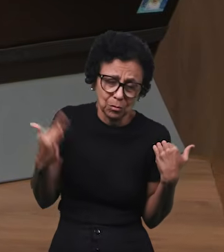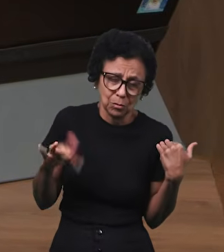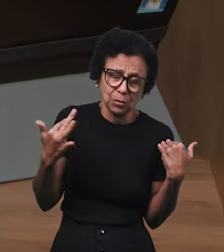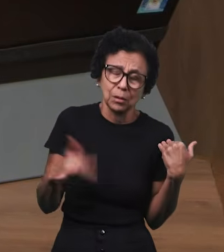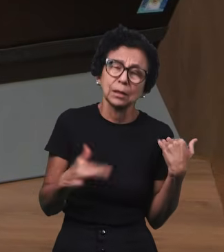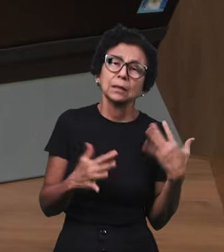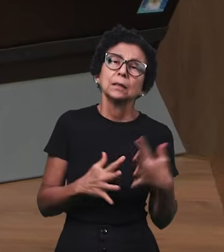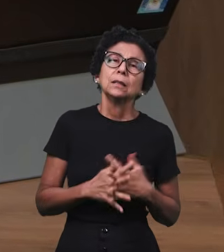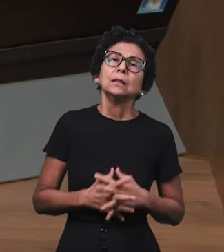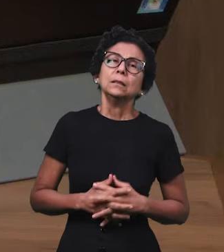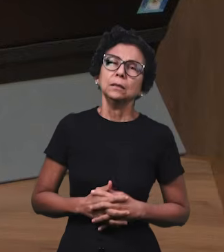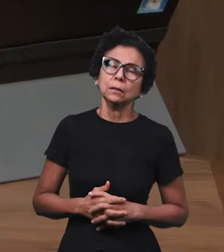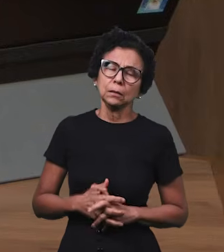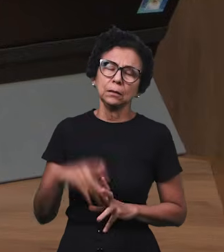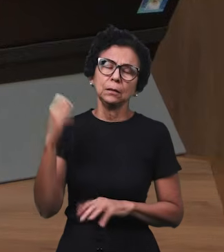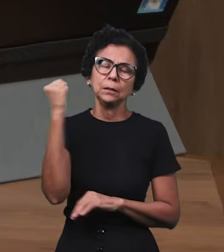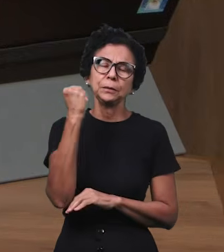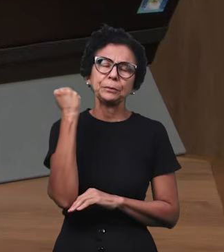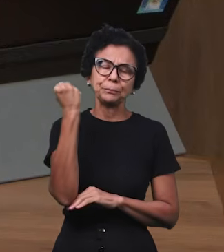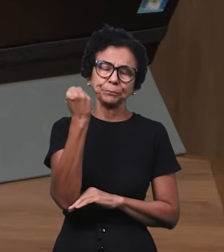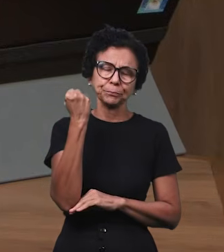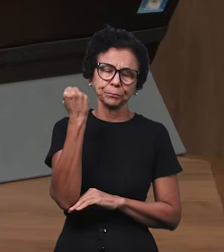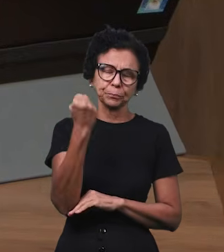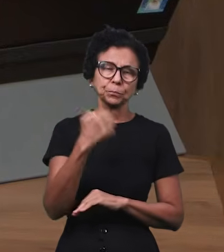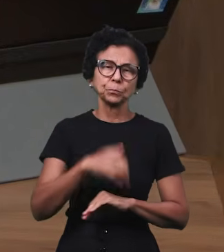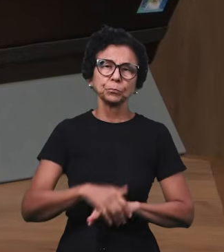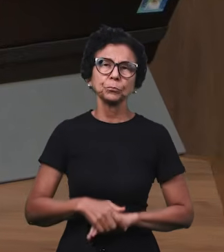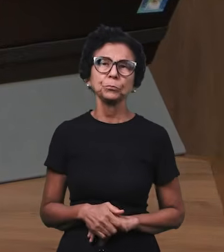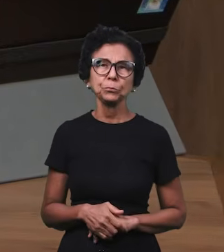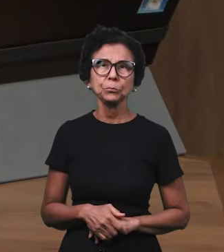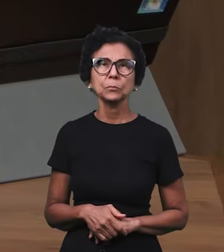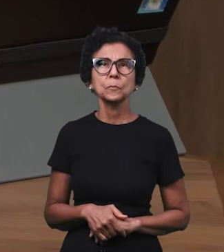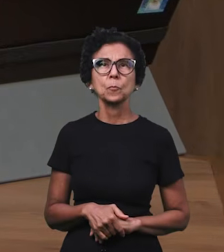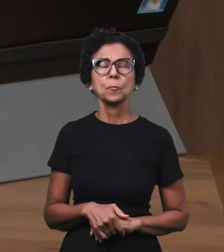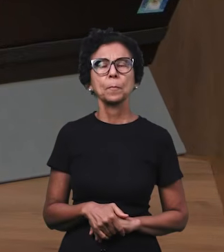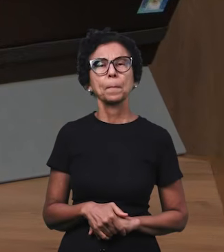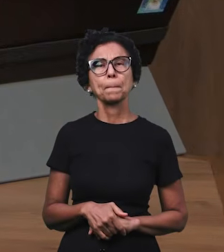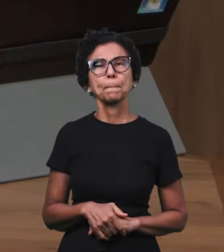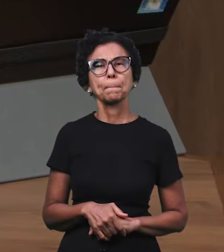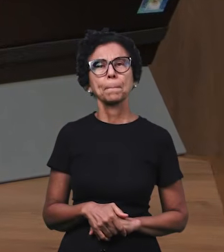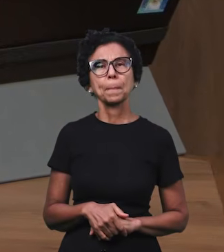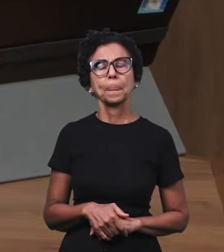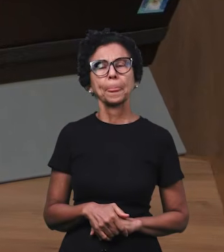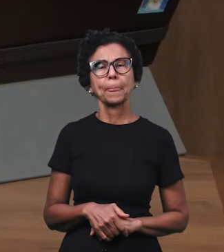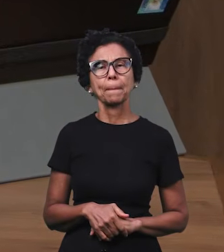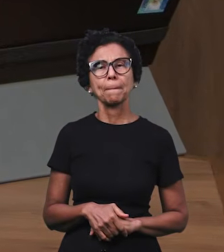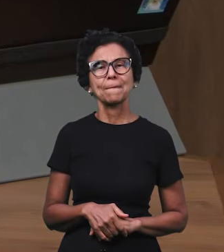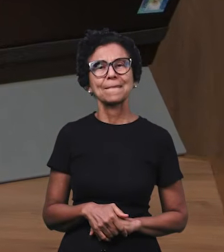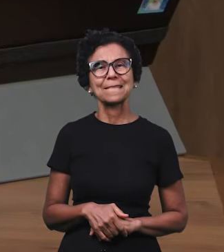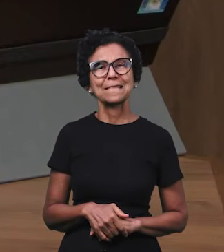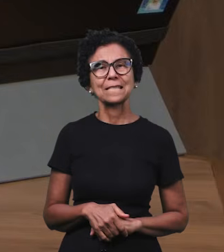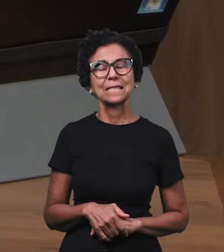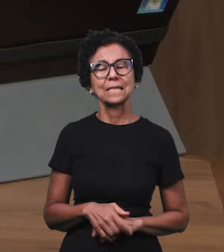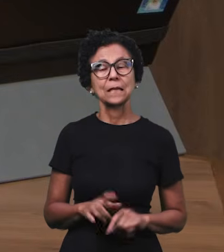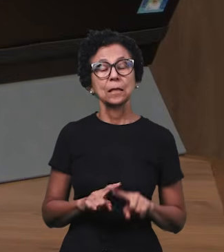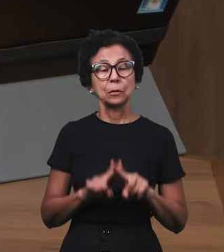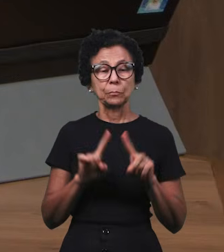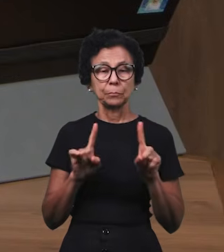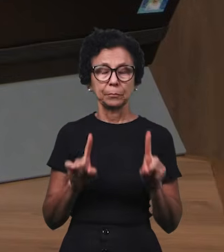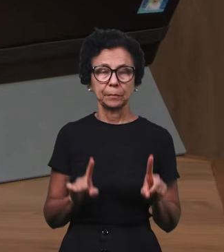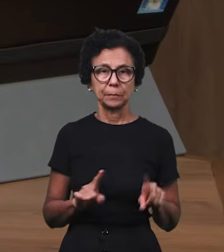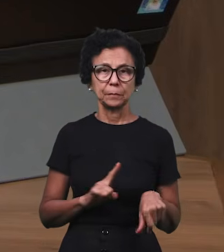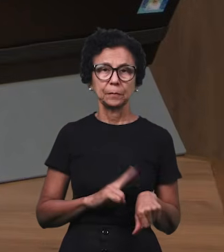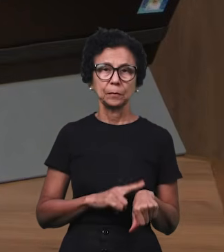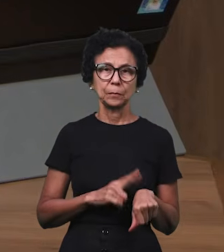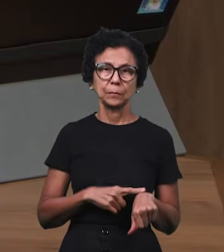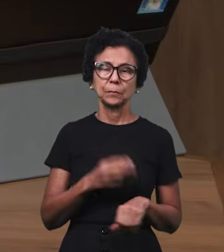fato né? Pela gravidade da dor, pela densidade da dor, é uma dor incapacitante. Mas é nesse